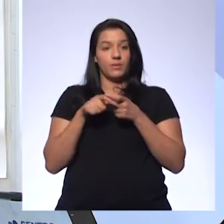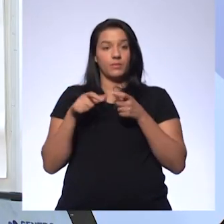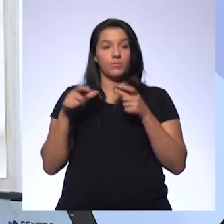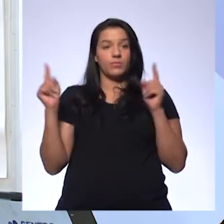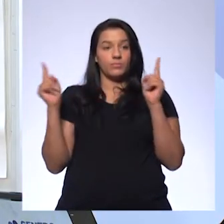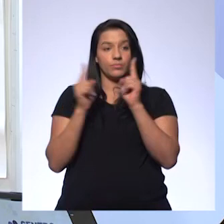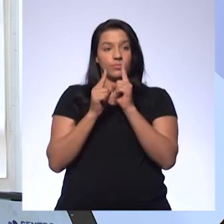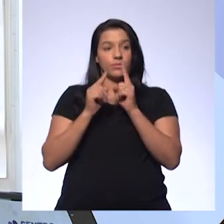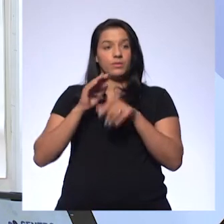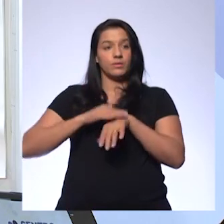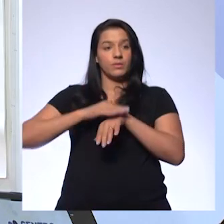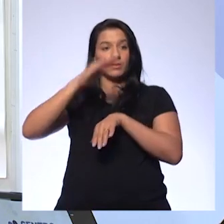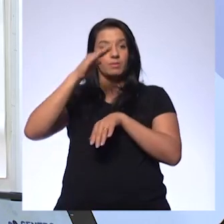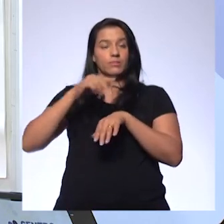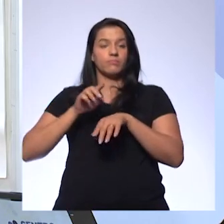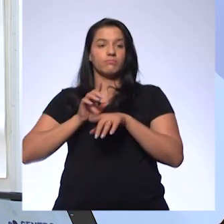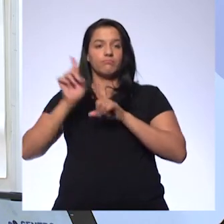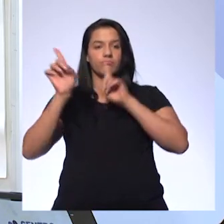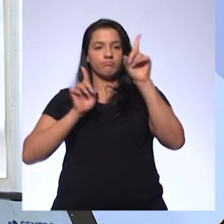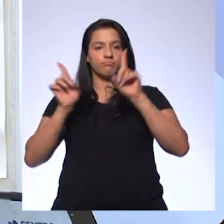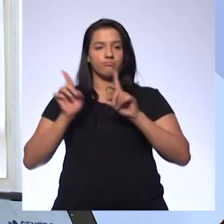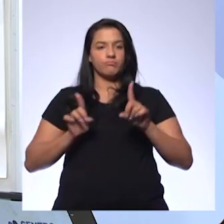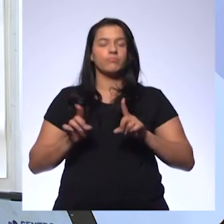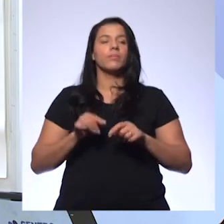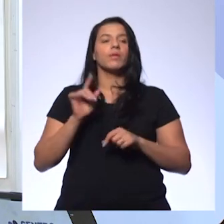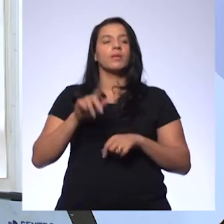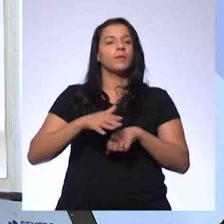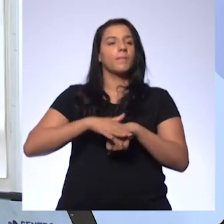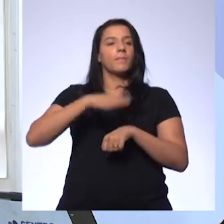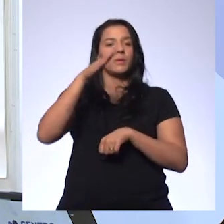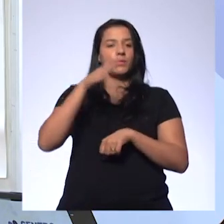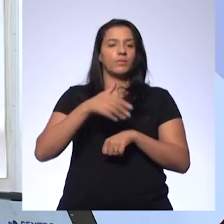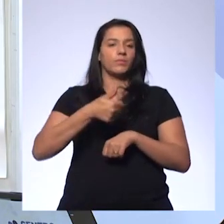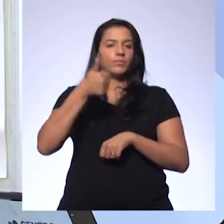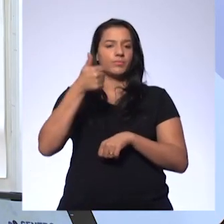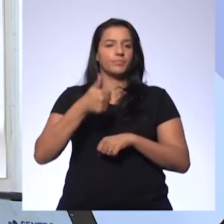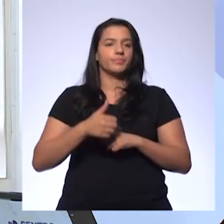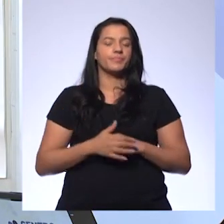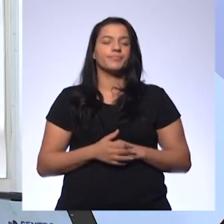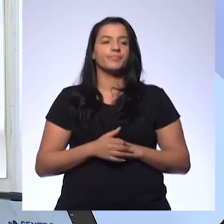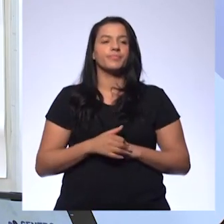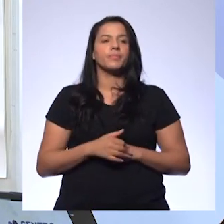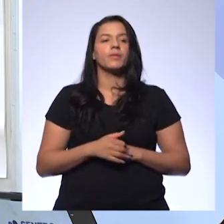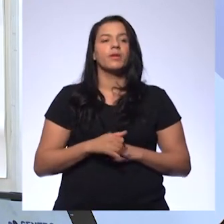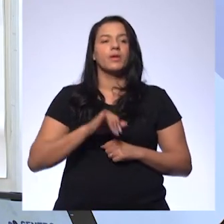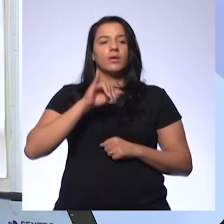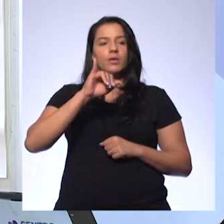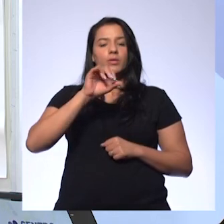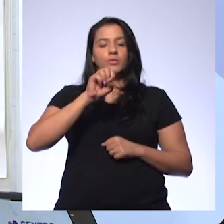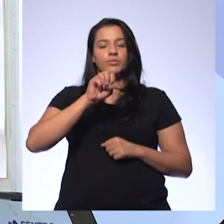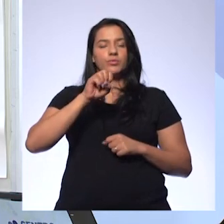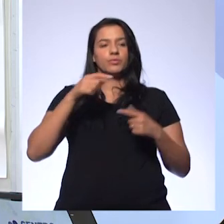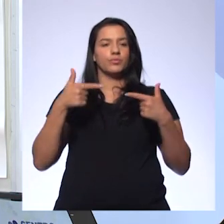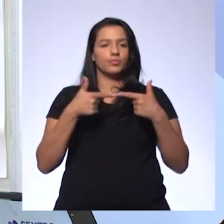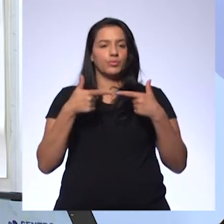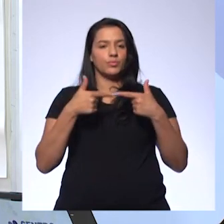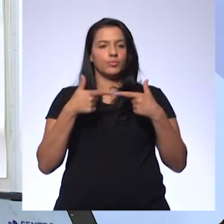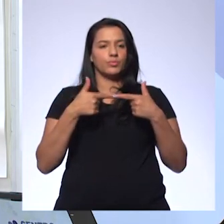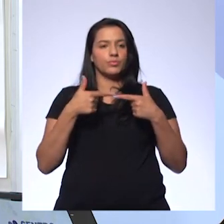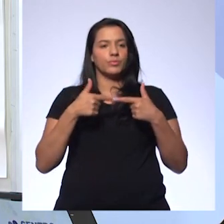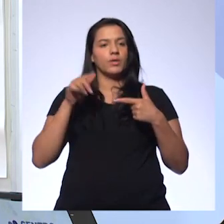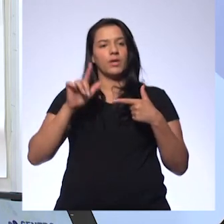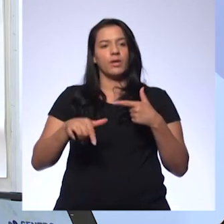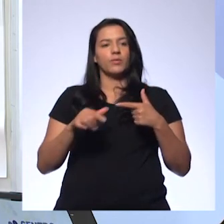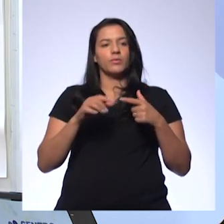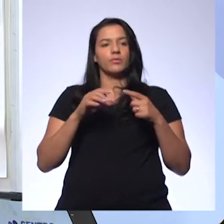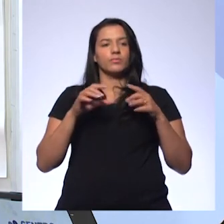mais ramificação. Então, esse aqui é o mais eficiente. O que é isômero, pessoal? Isômero é quando contém uma cadeia